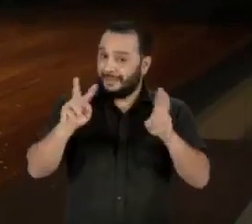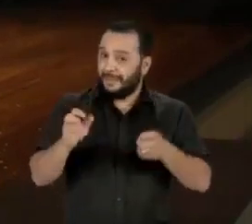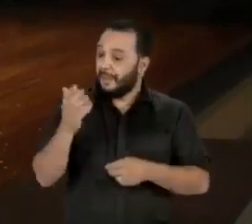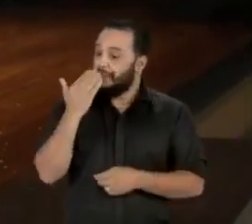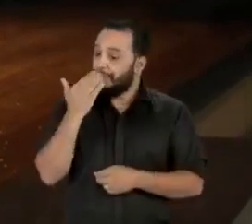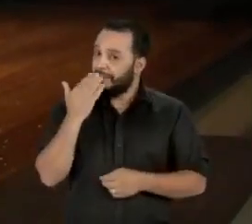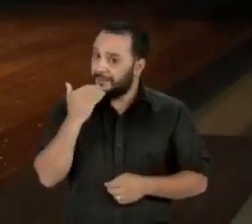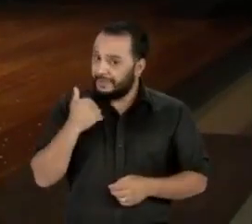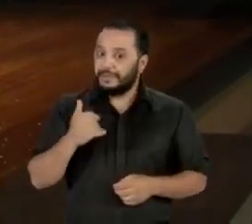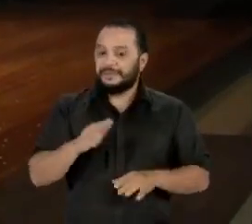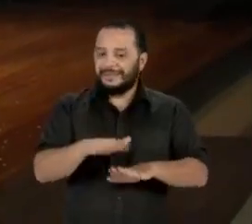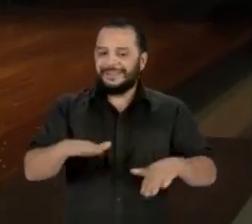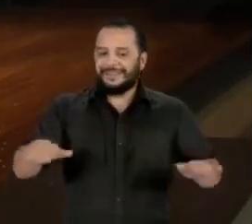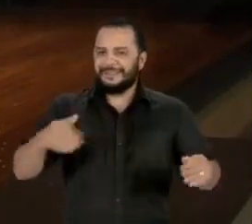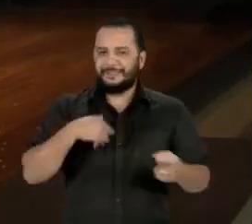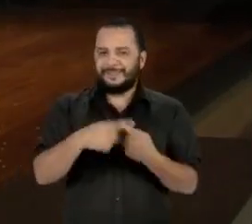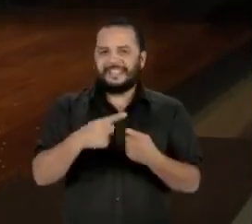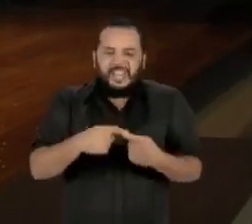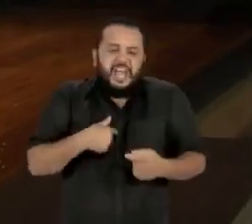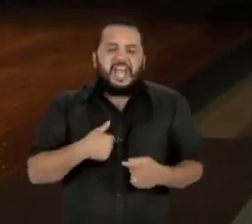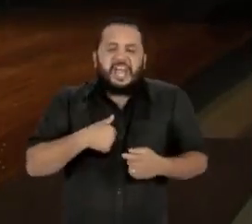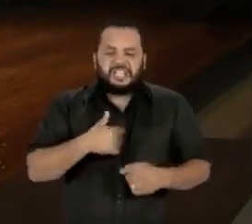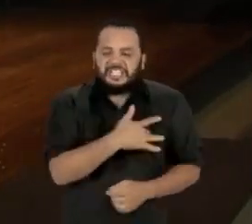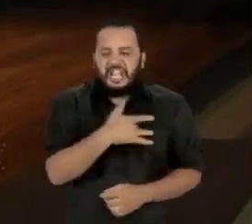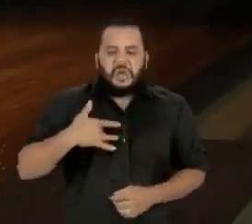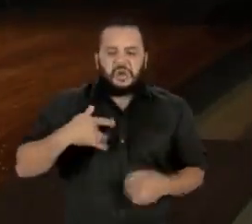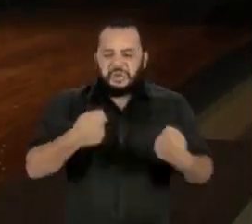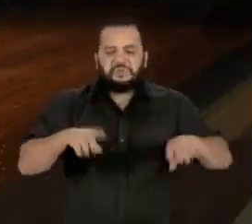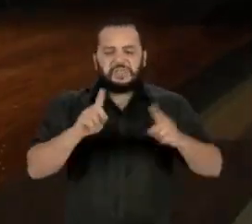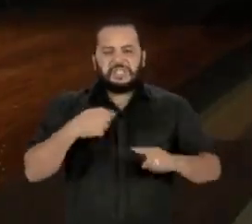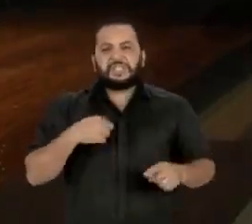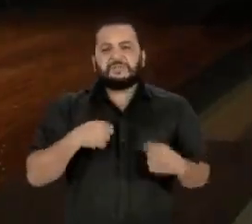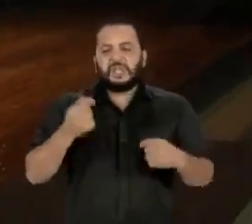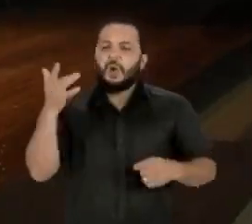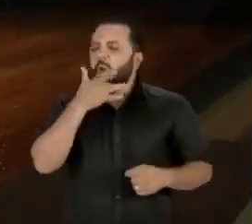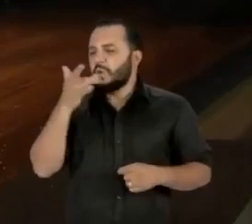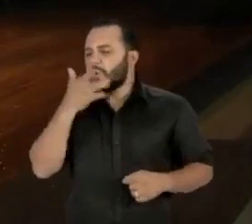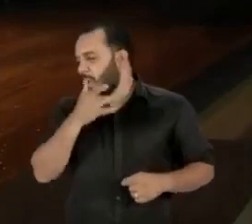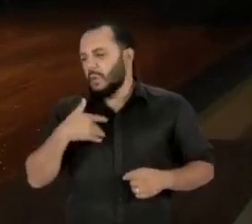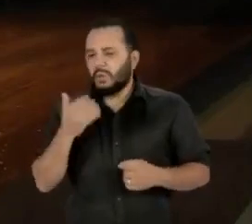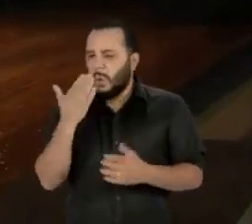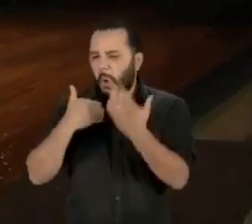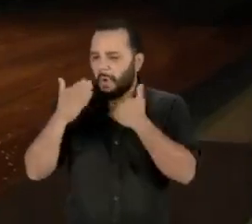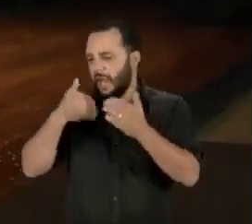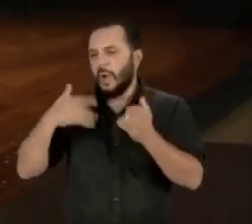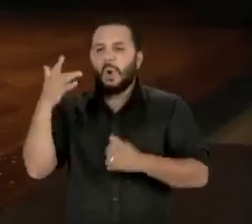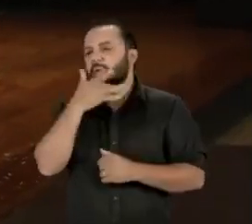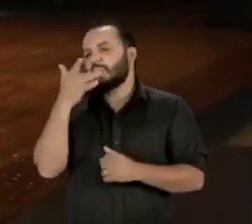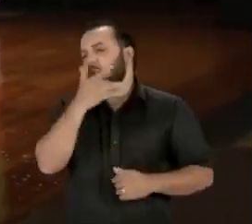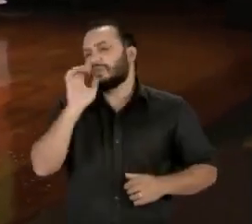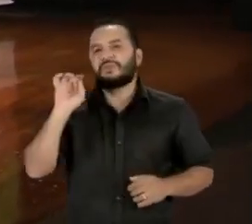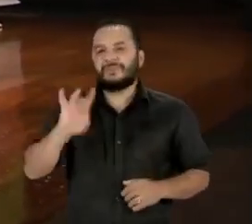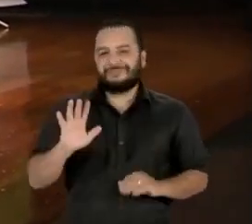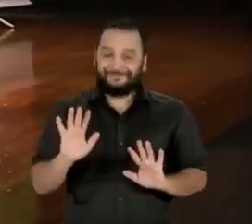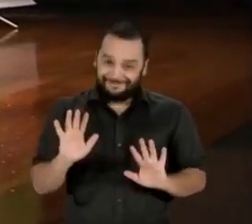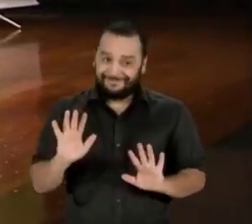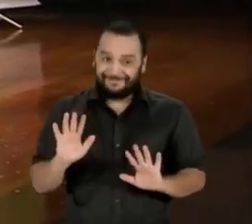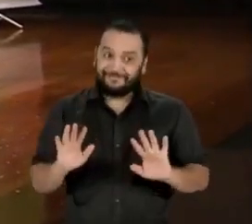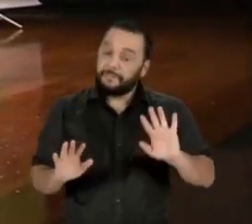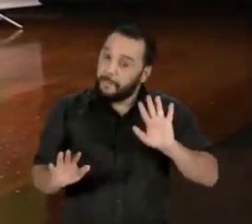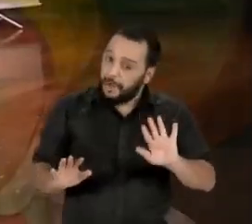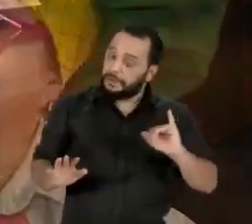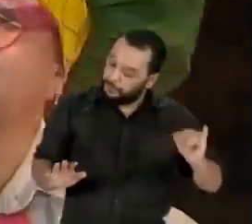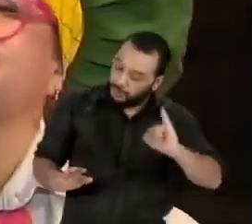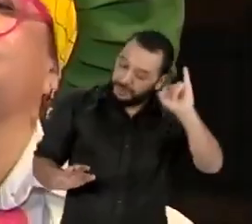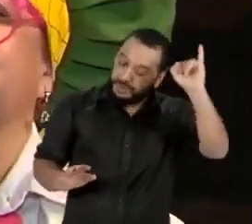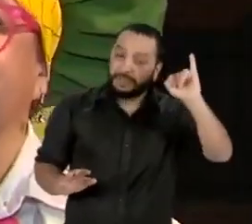para a molecada, que não se liga muito nessa questão de ser saudável, mas tem que ser gostoso. É bacana, é isso mesmo que você falou, mas é muito importante a gente poder